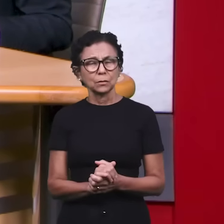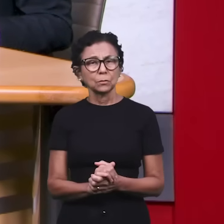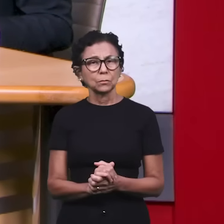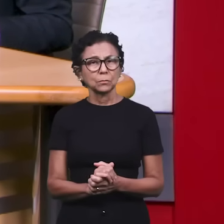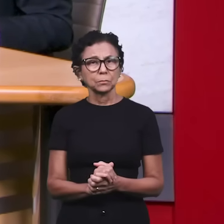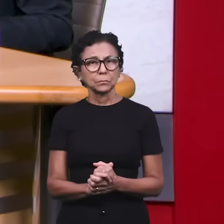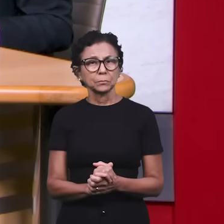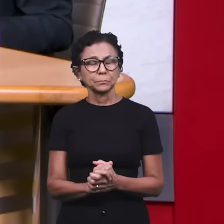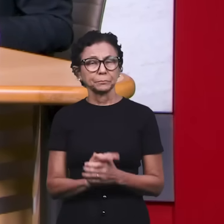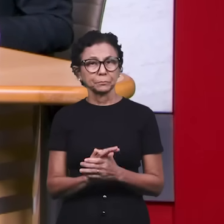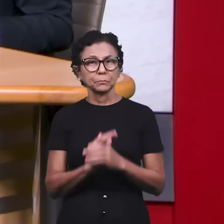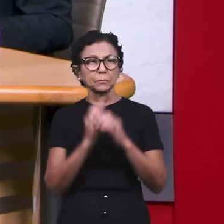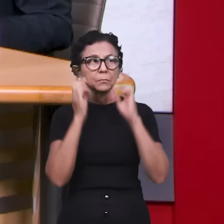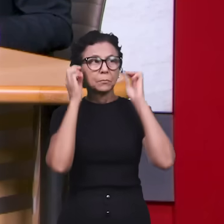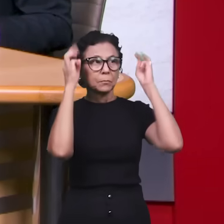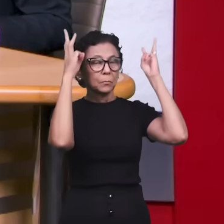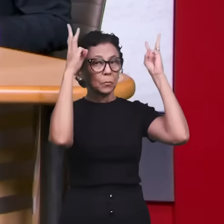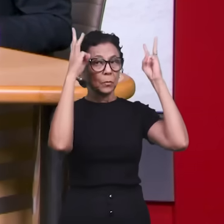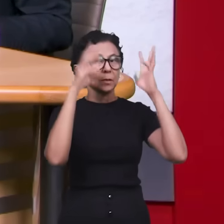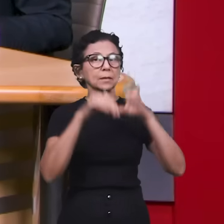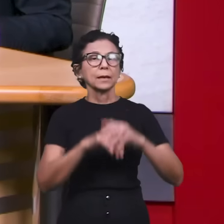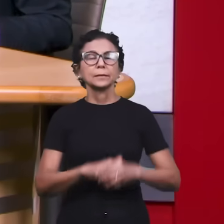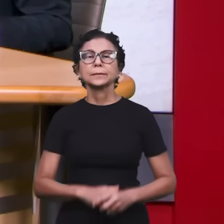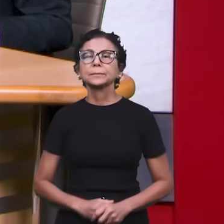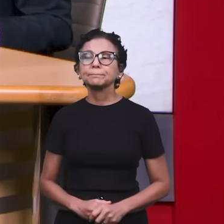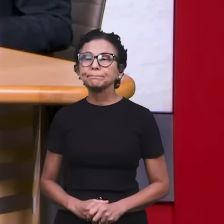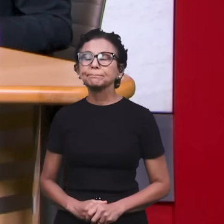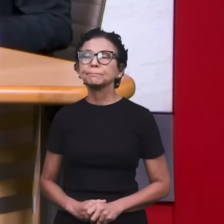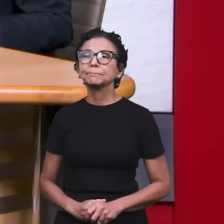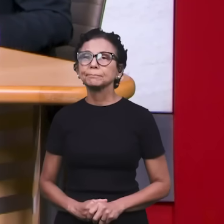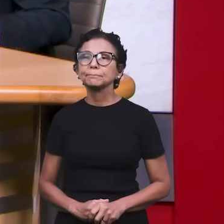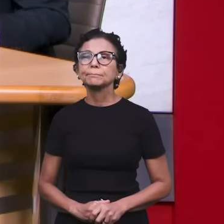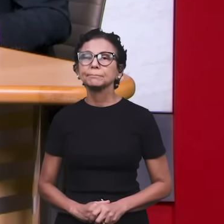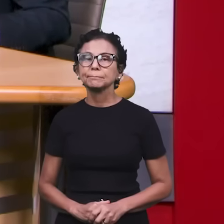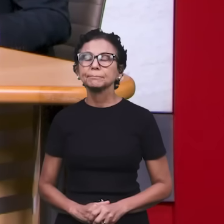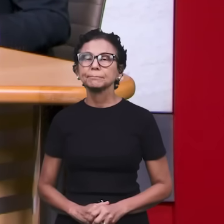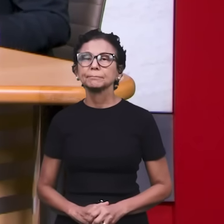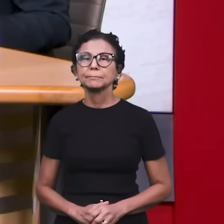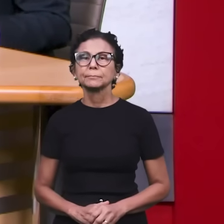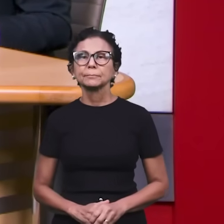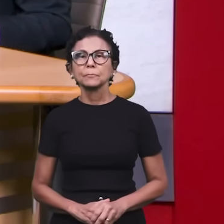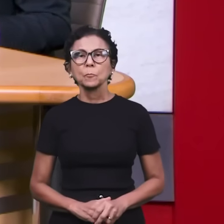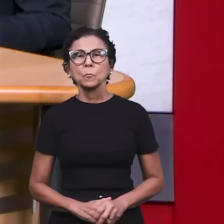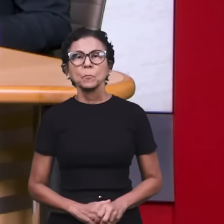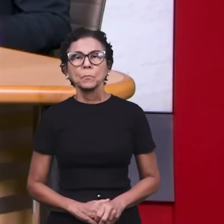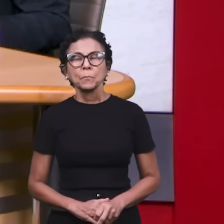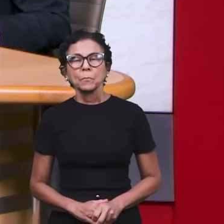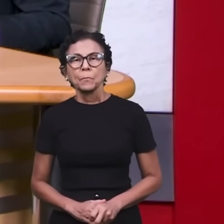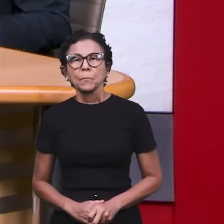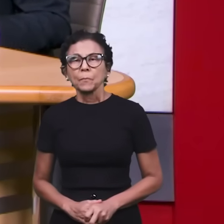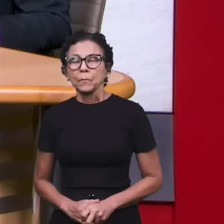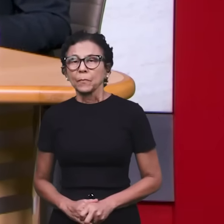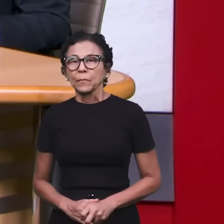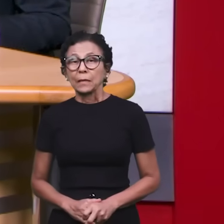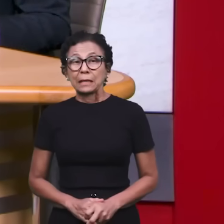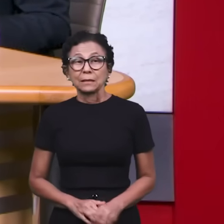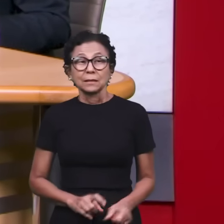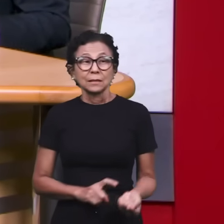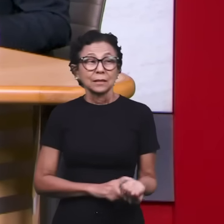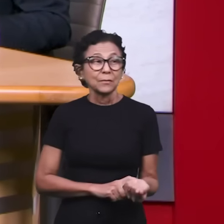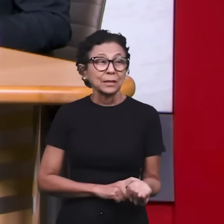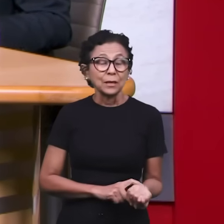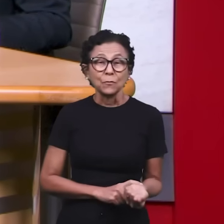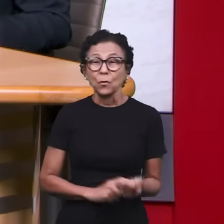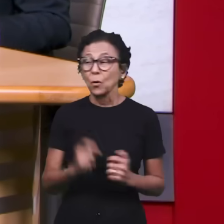Moisés. Ele foi explosivo com a rocha, não foi com pessoas. No momento de explosão, ele